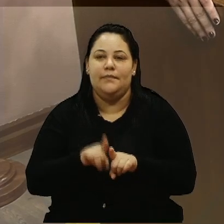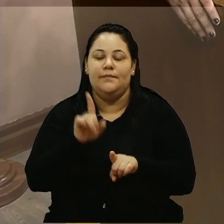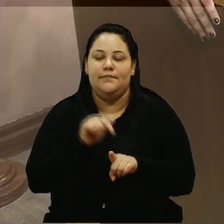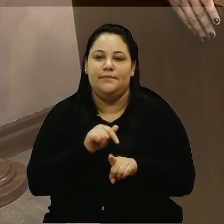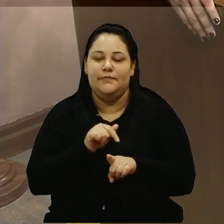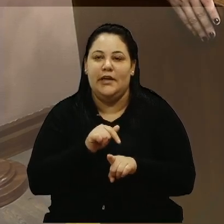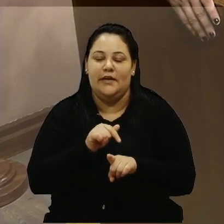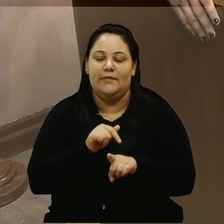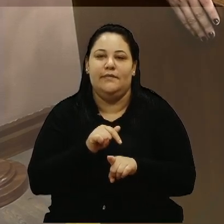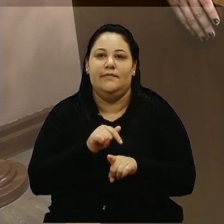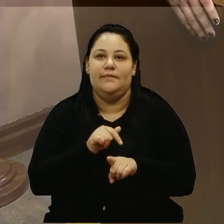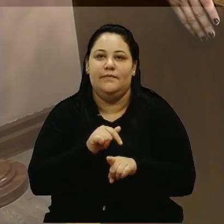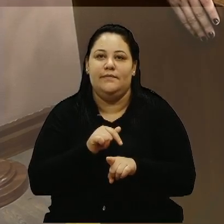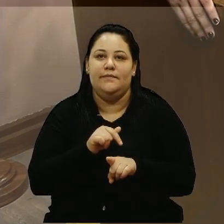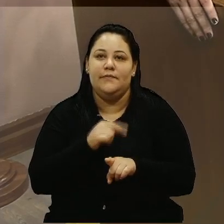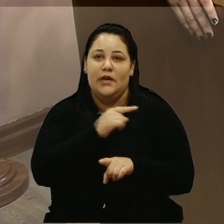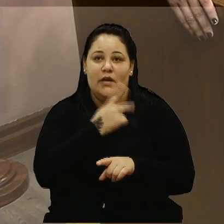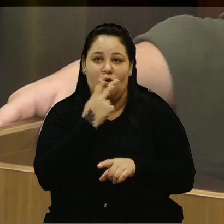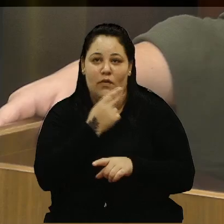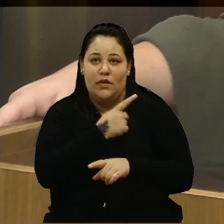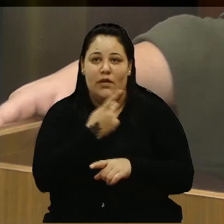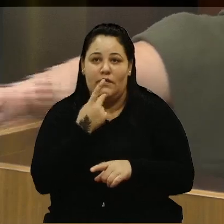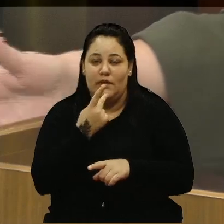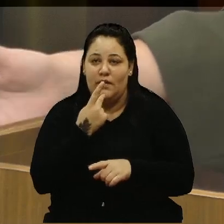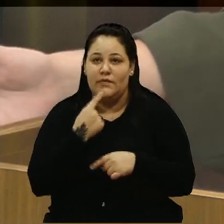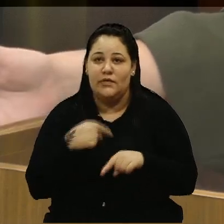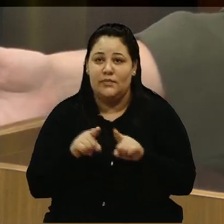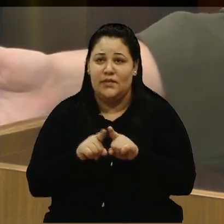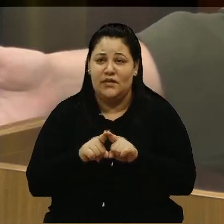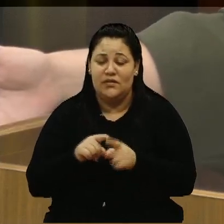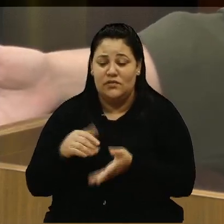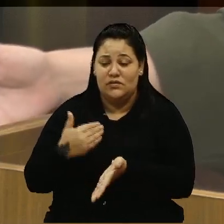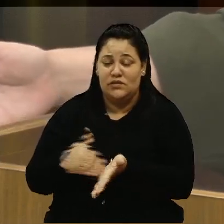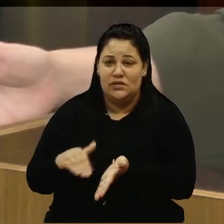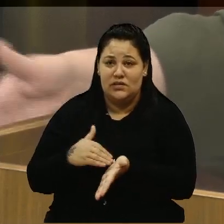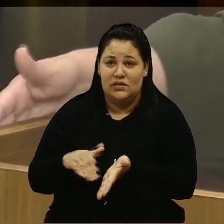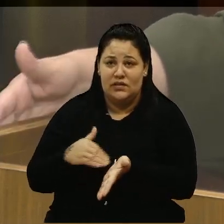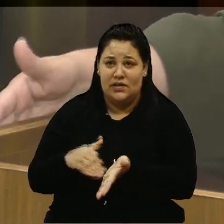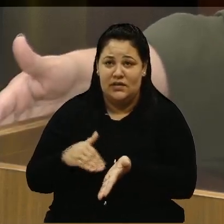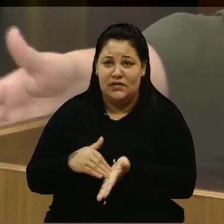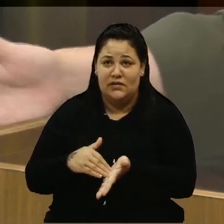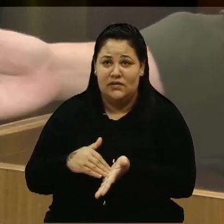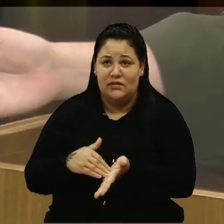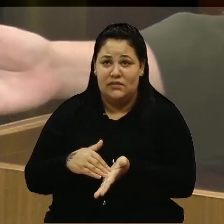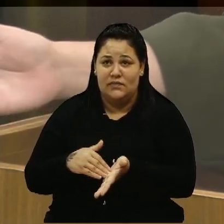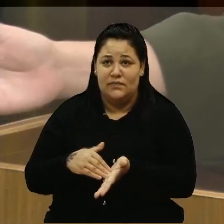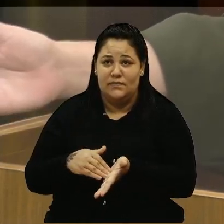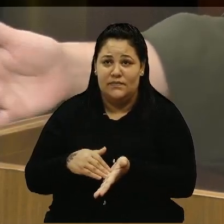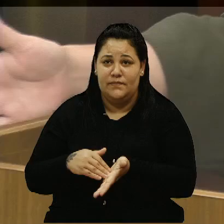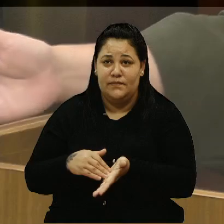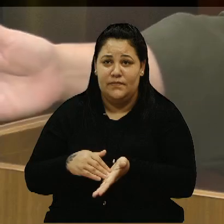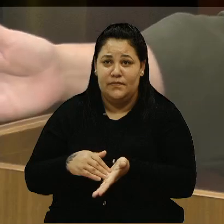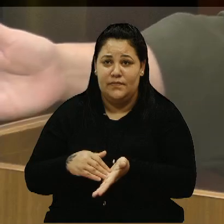enquanto a vereadora Estela falava, e o secretário de Gestão Urbana foi